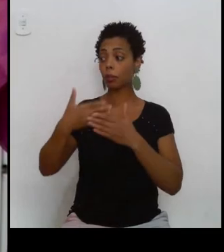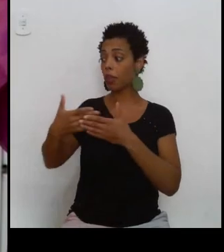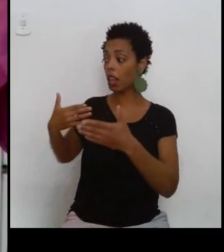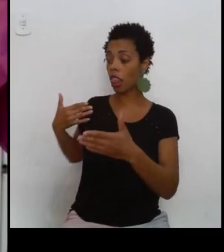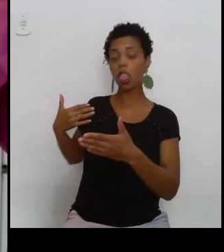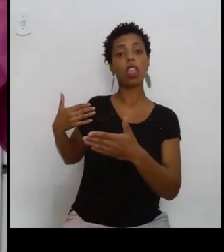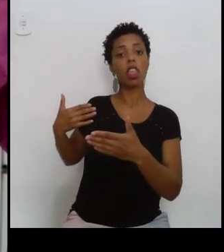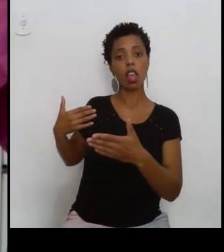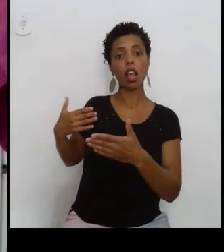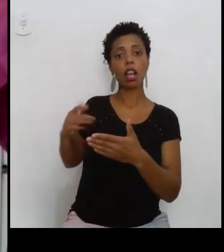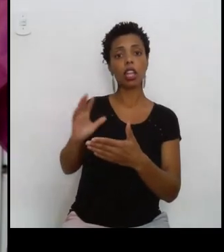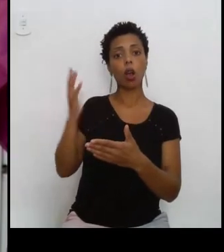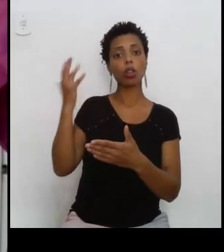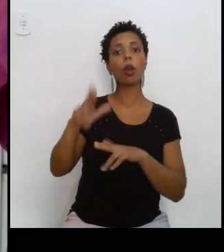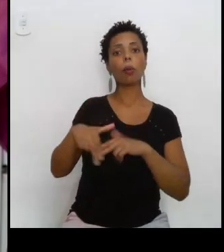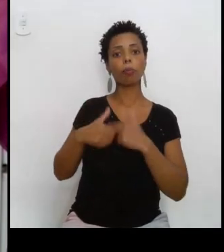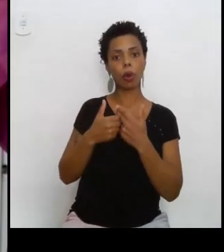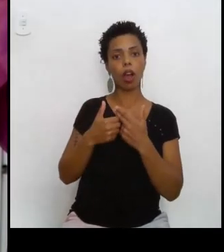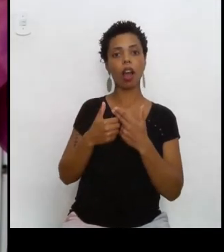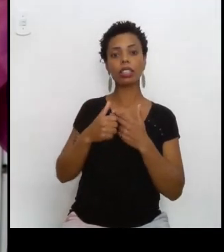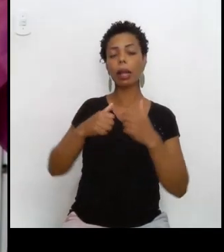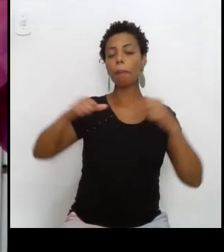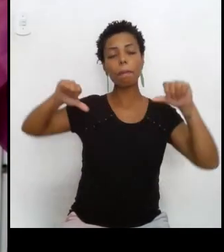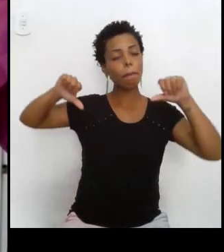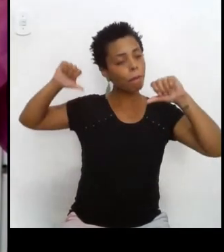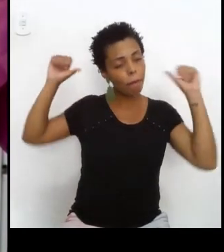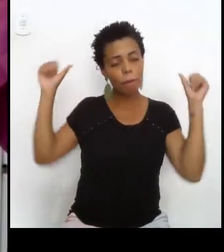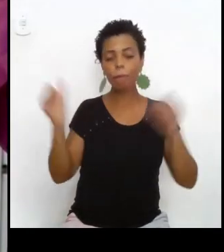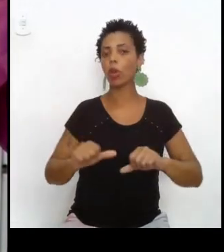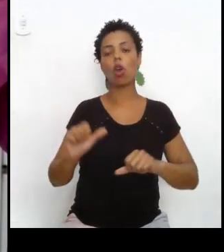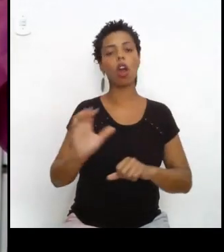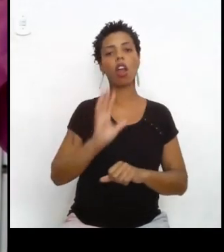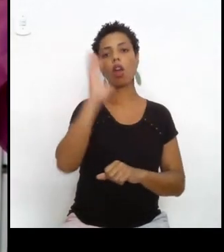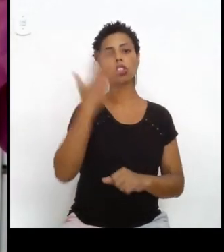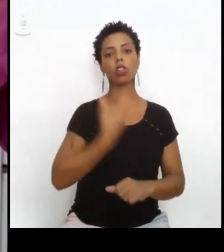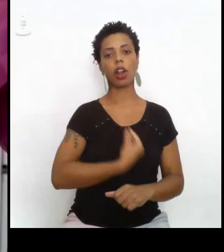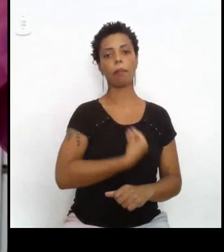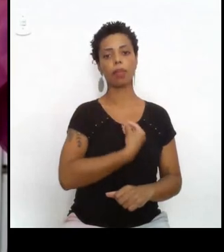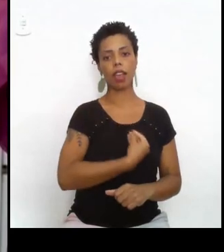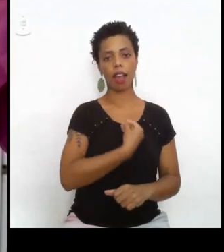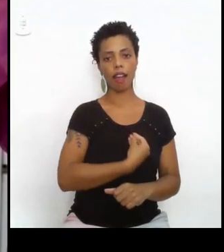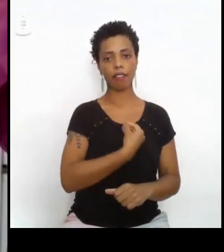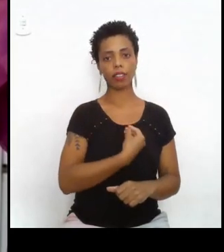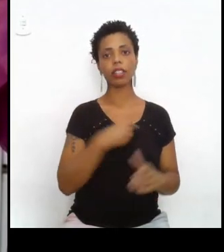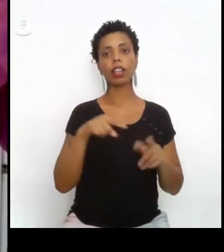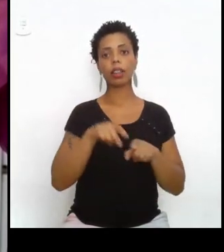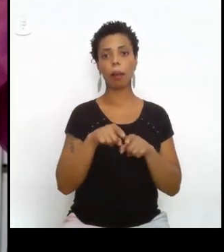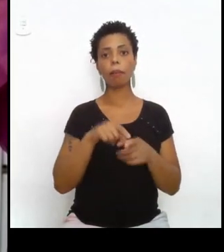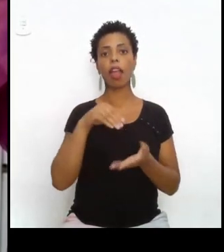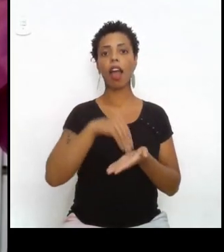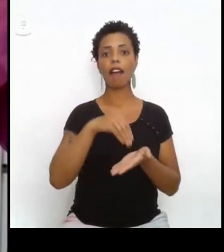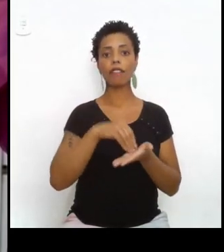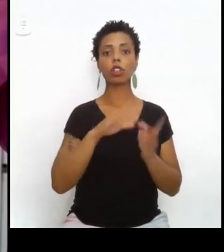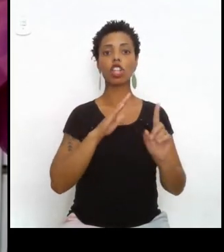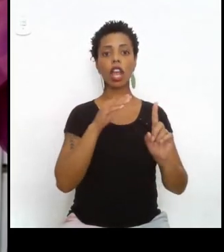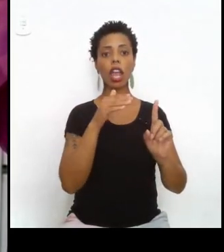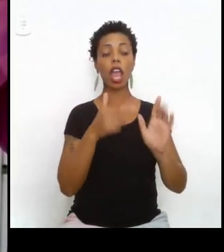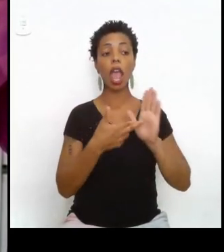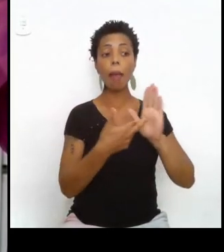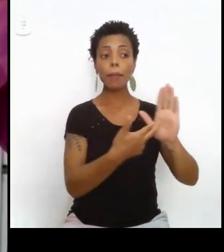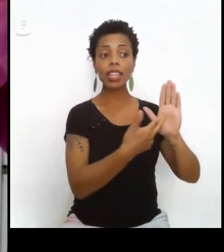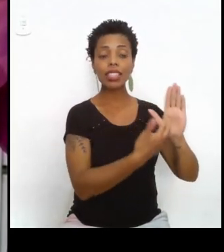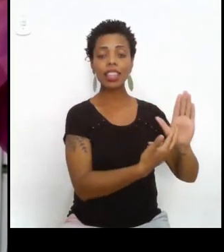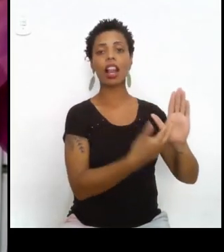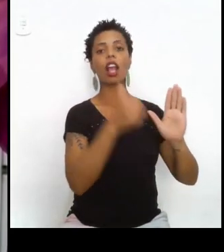em função da maior desgraça né que se abate na minha vida EA falta de representatividade de mulheres é uma Dura